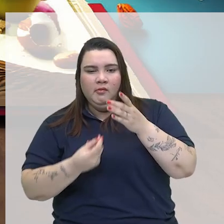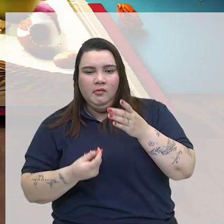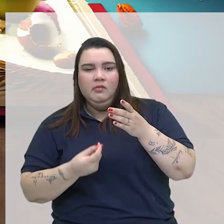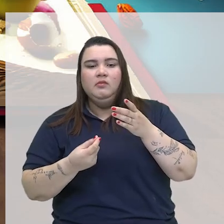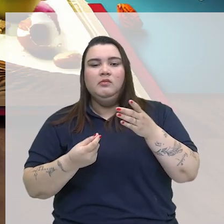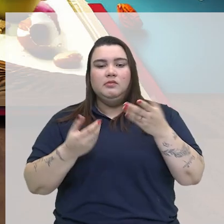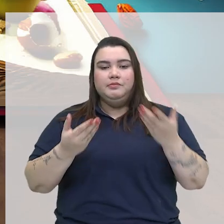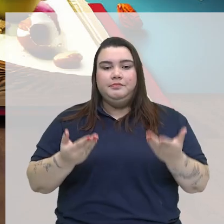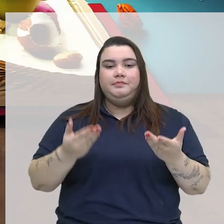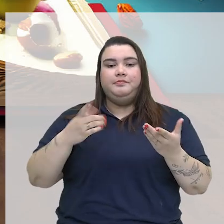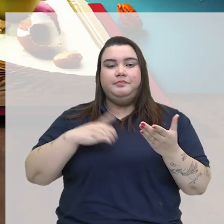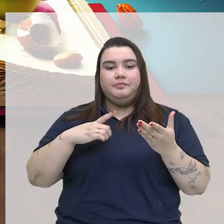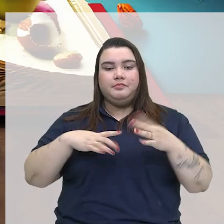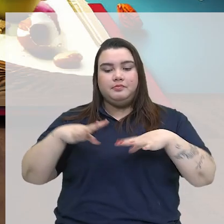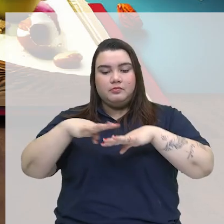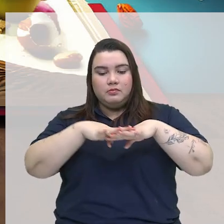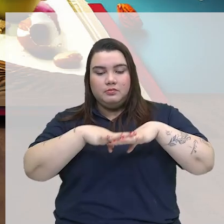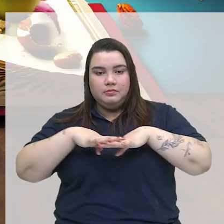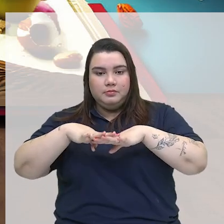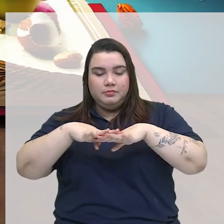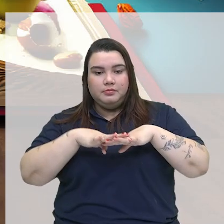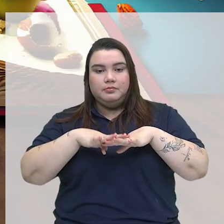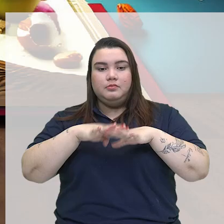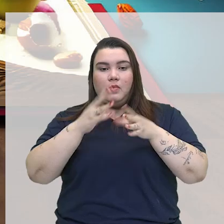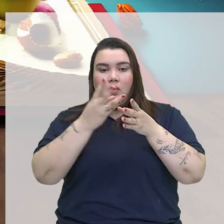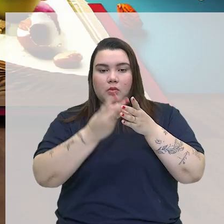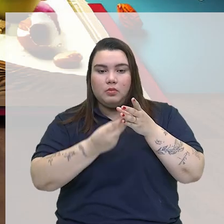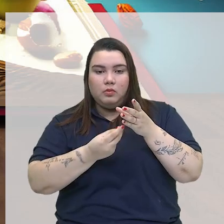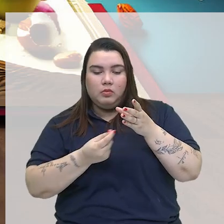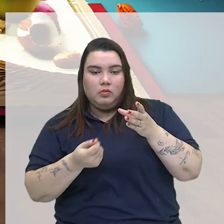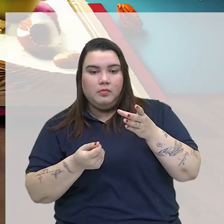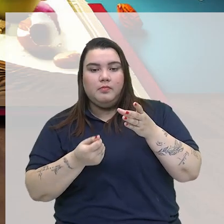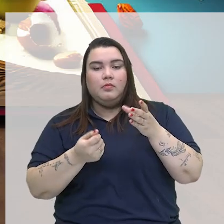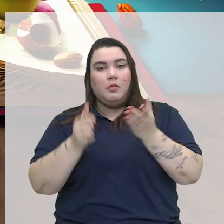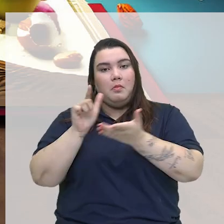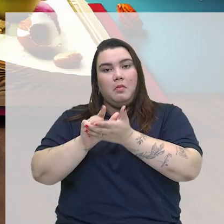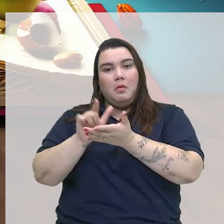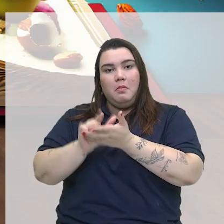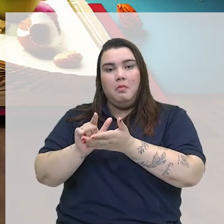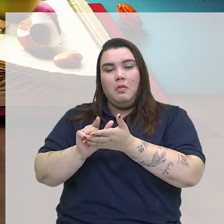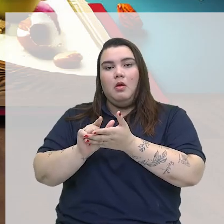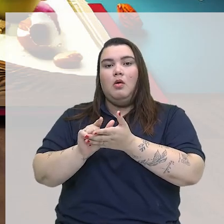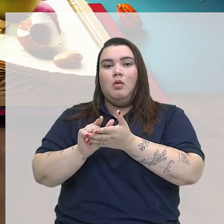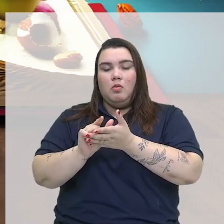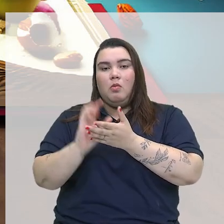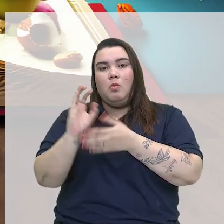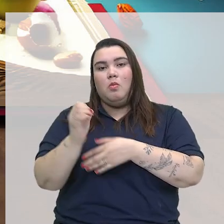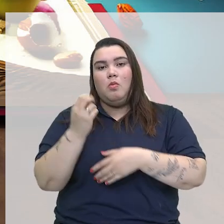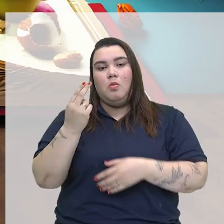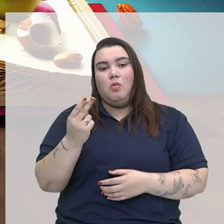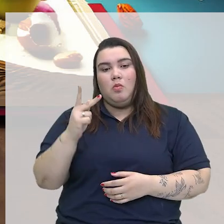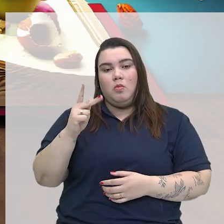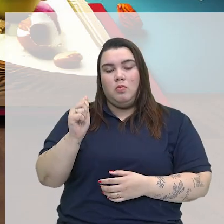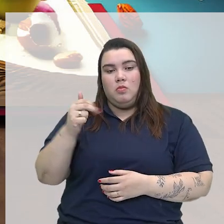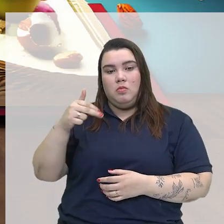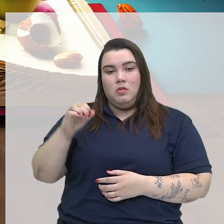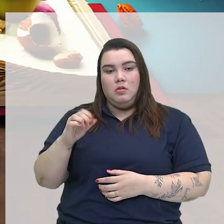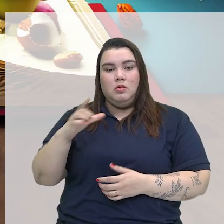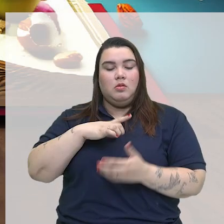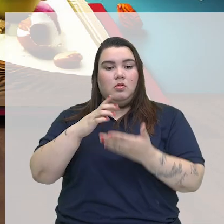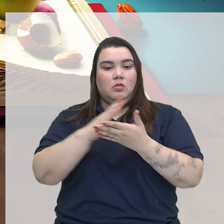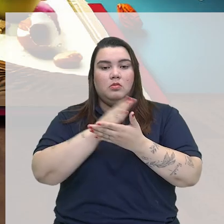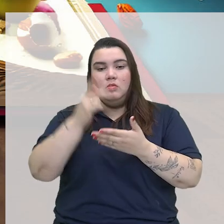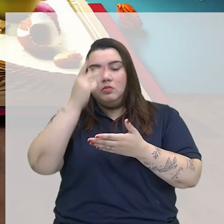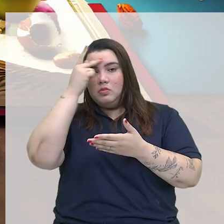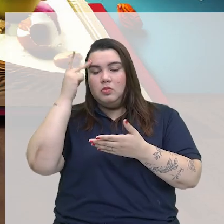filtra ele em pano, né? Coa ele em pano, ou filtra ele em papel, né? Tem algumas pessoas que já estão fazendo uso